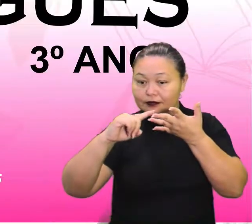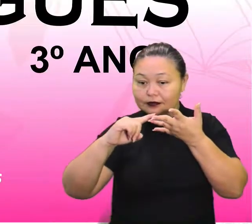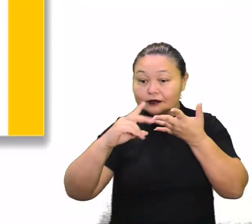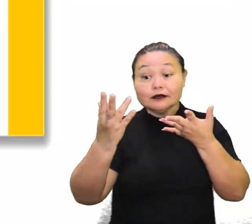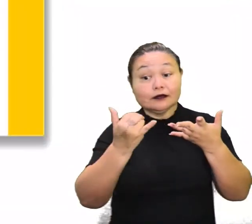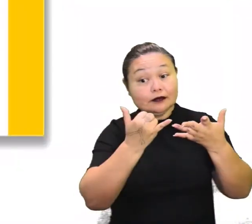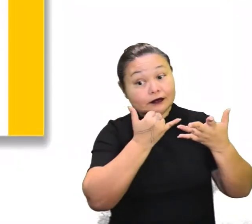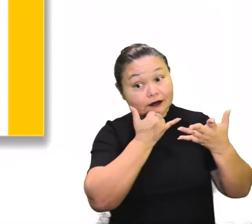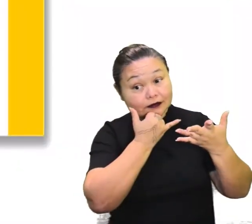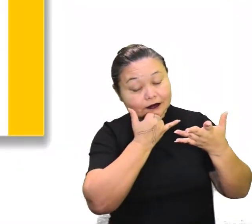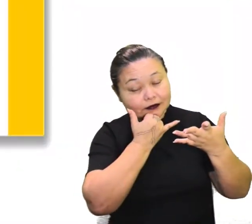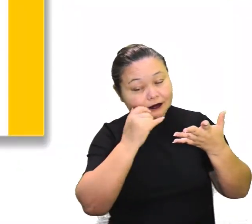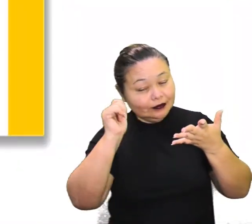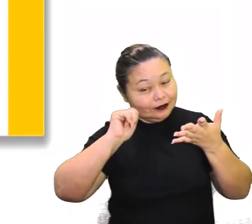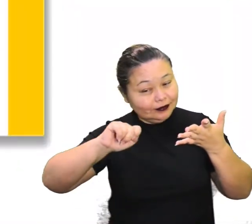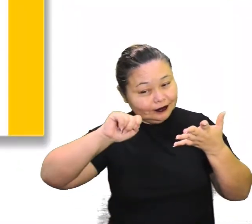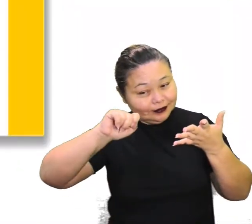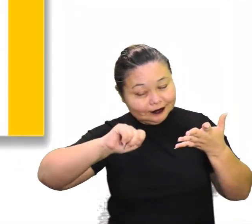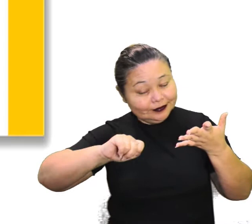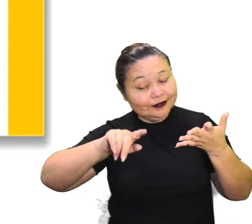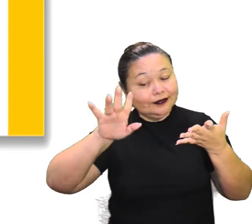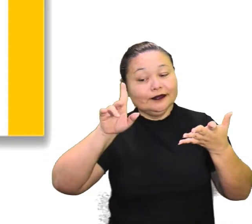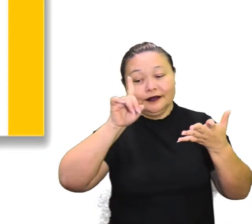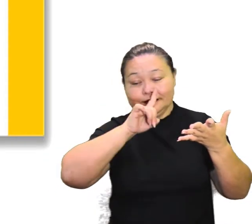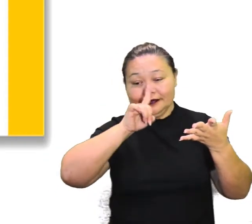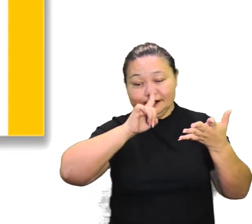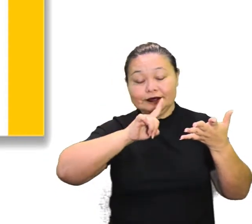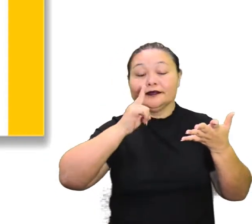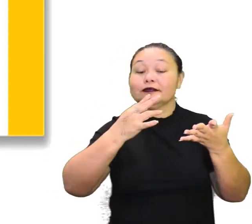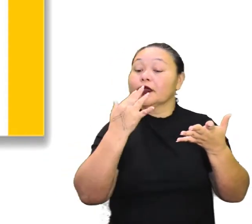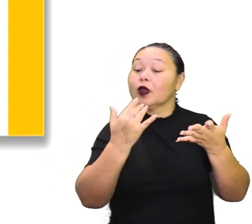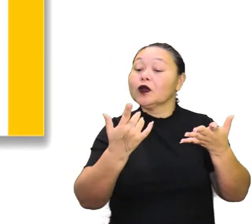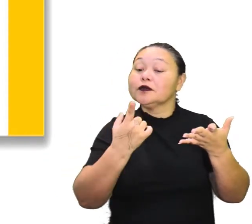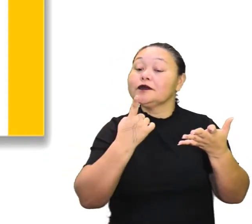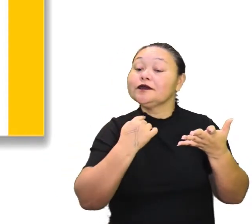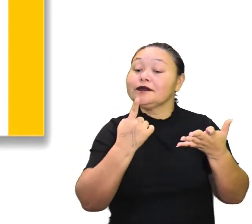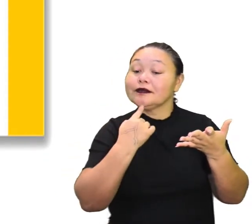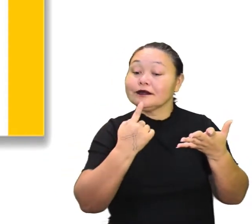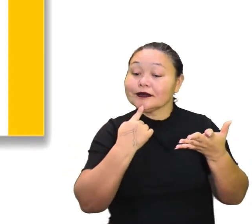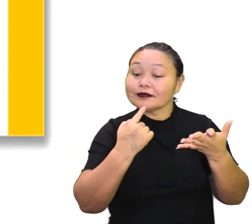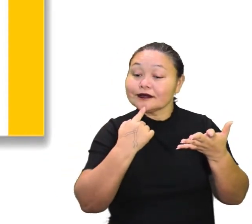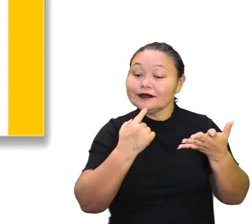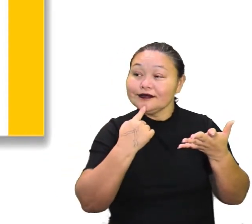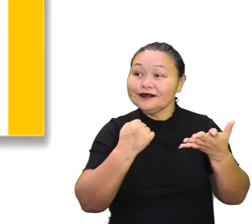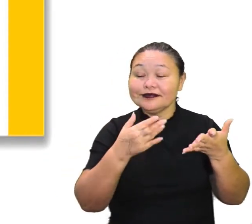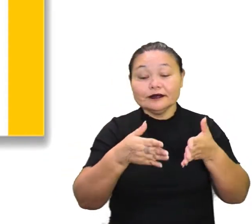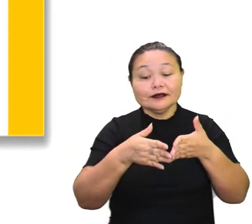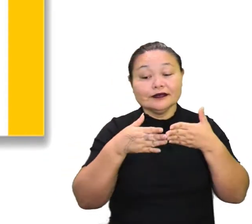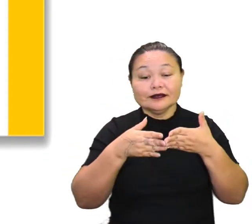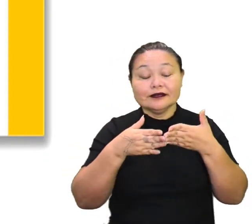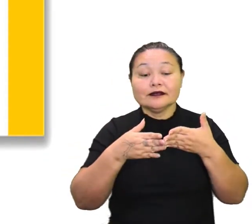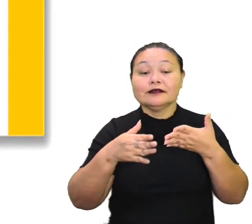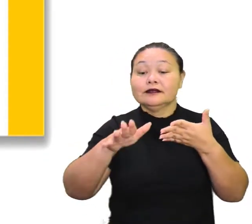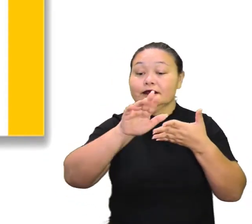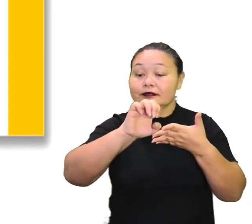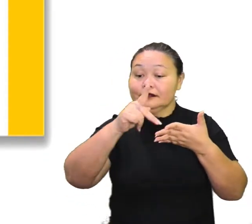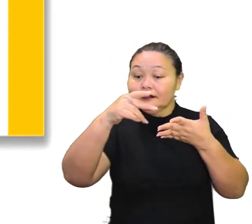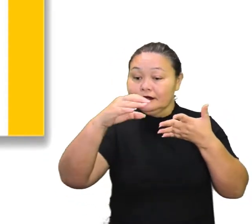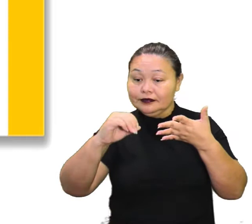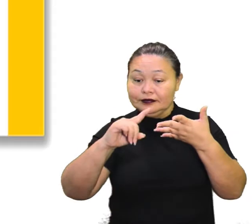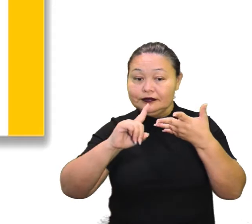épico. Perdão, essa caneta não me obedece. Vamos lá escolher a cor vermelha. Caneta, por favor.